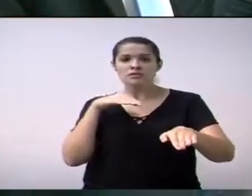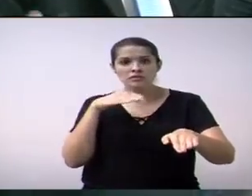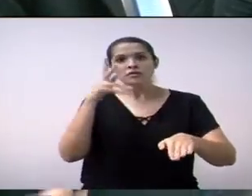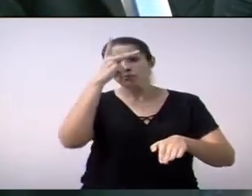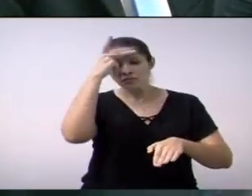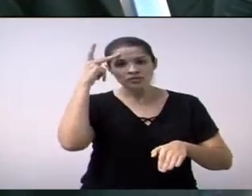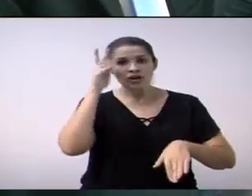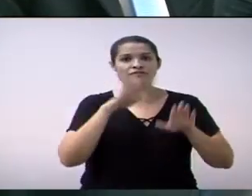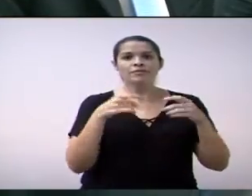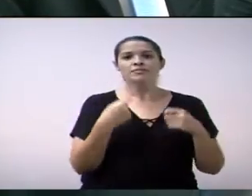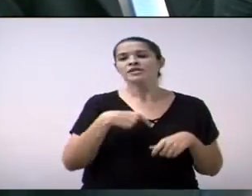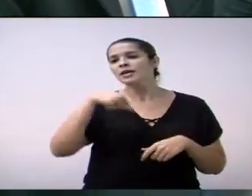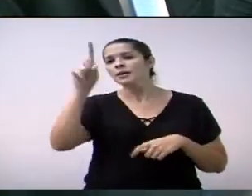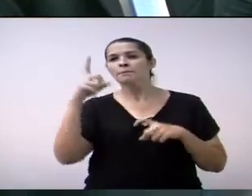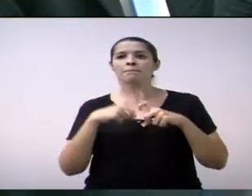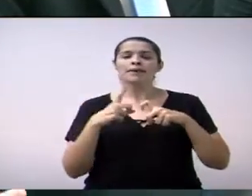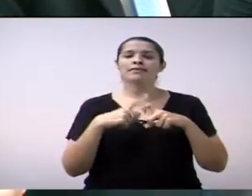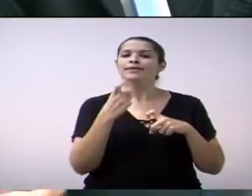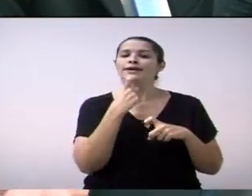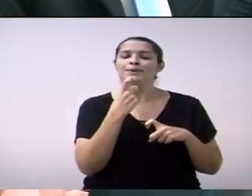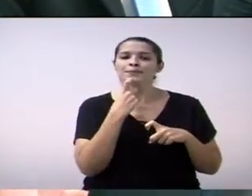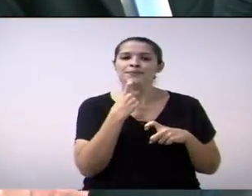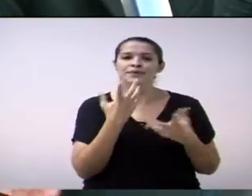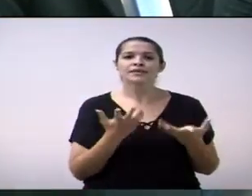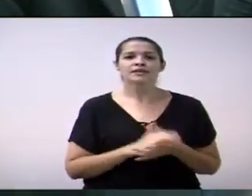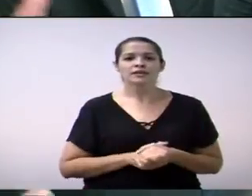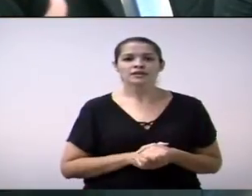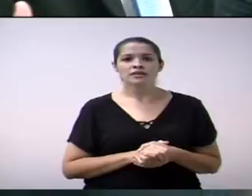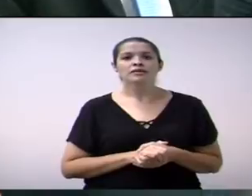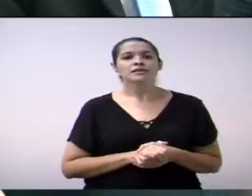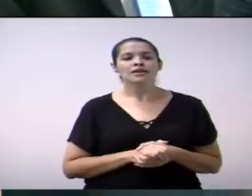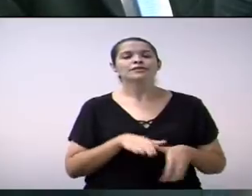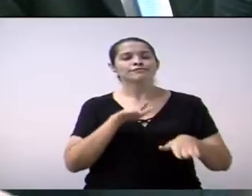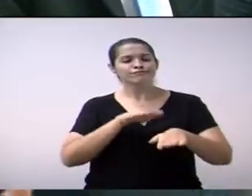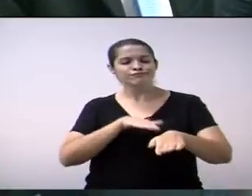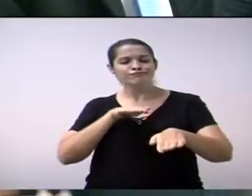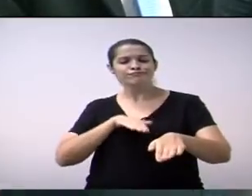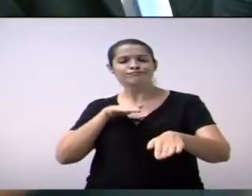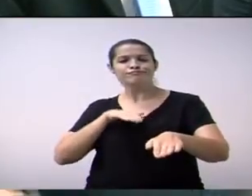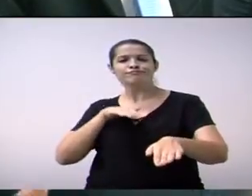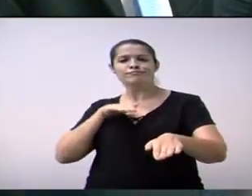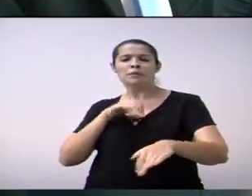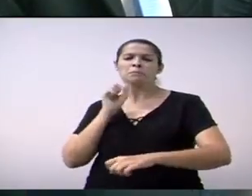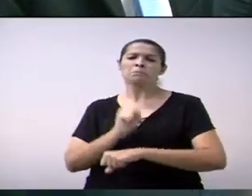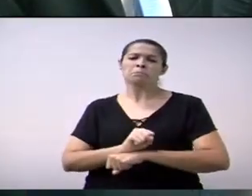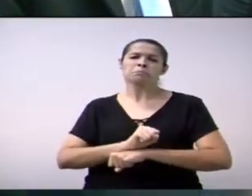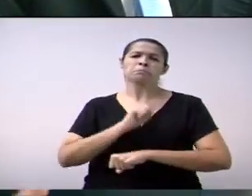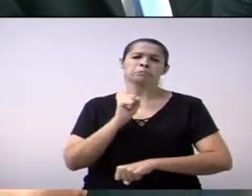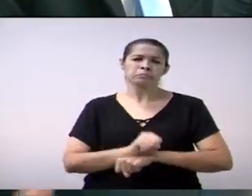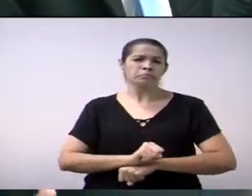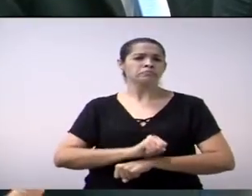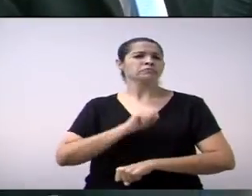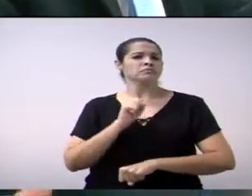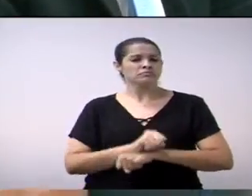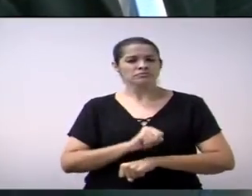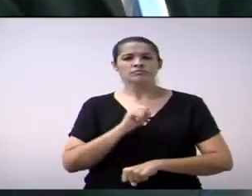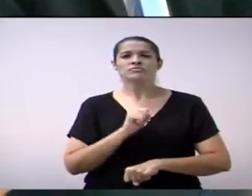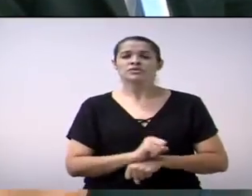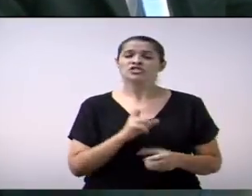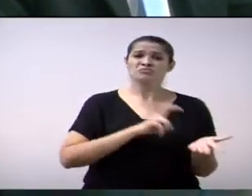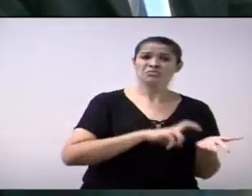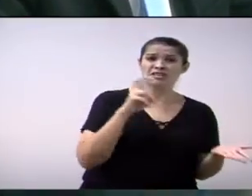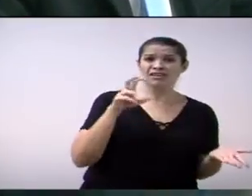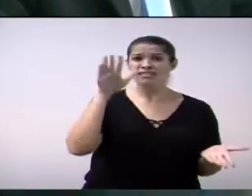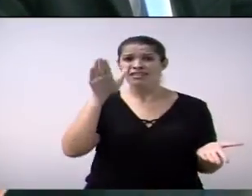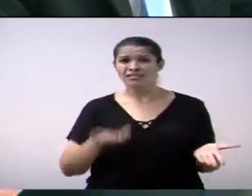por exemplo, ao médico em Campinas e acabam se confrontando com congestionamentos enormes na saída da cidade, tanto na parte da manhã quanto na parte